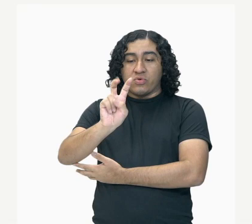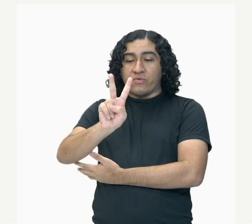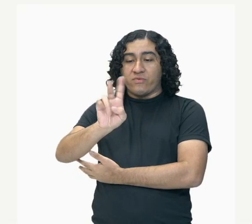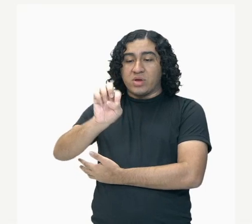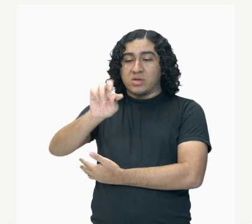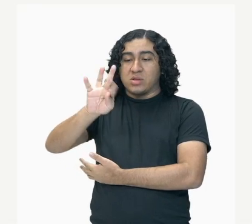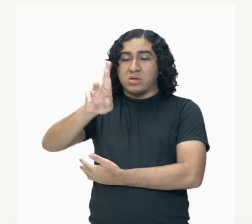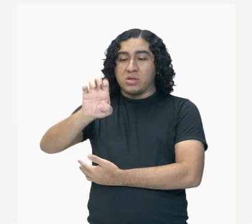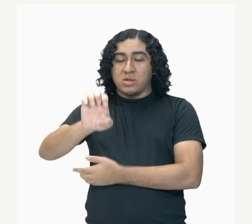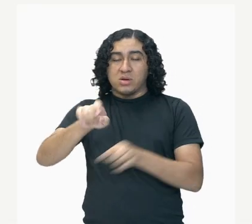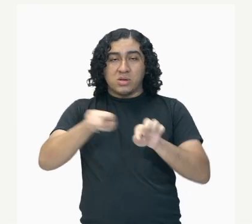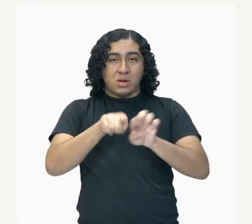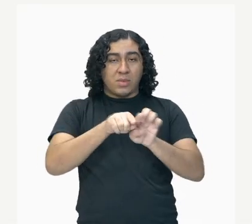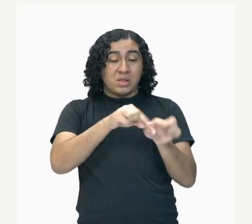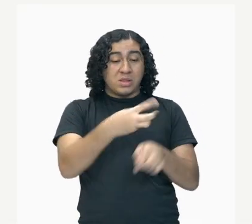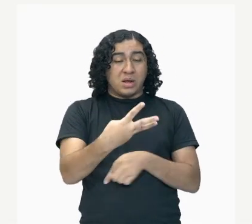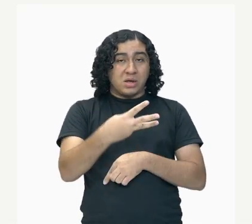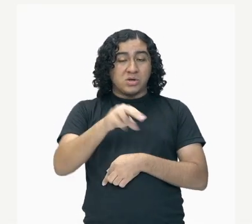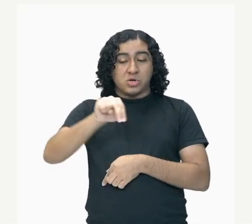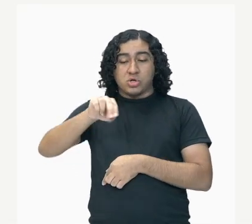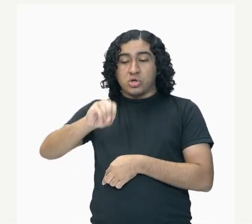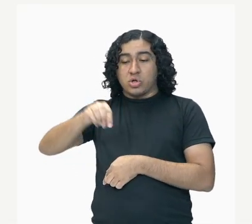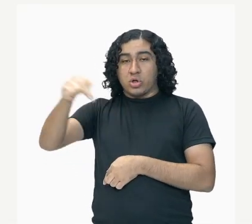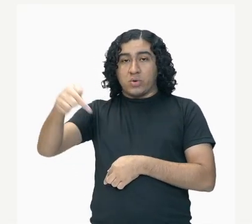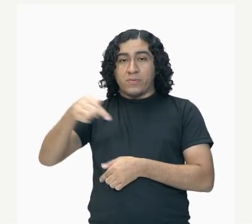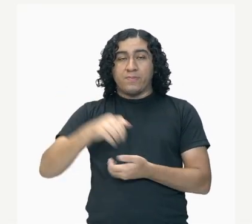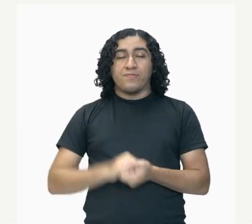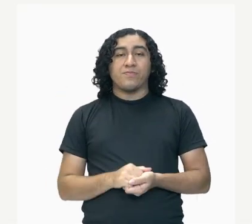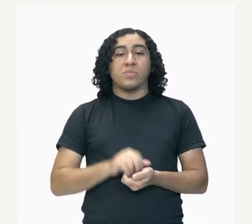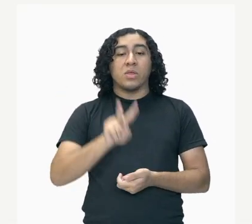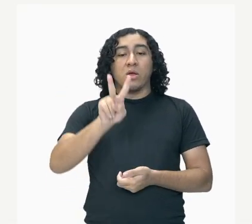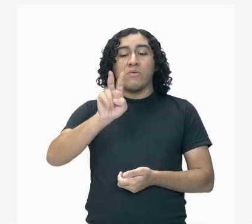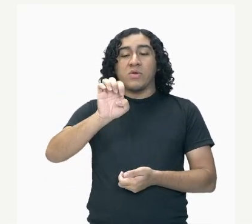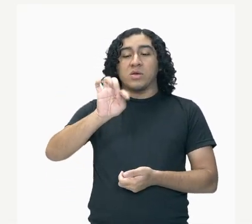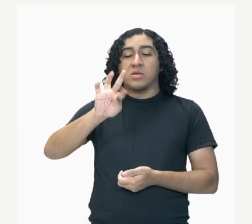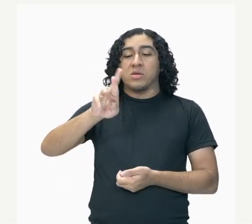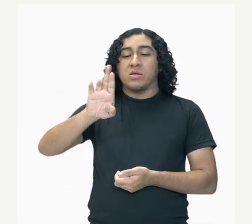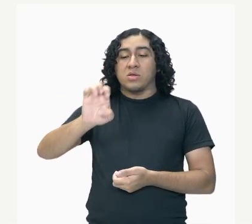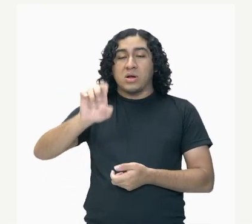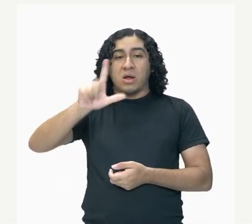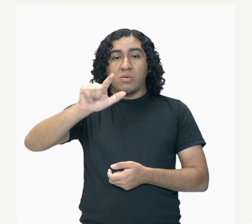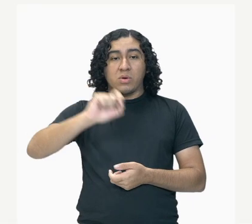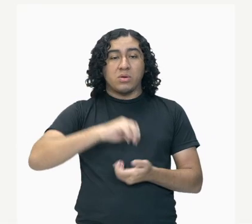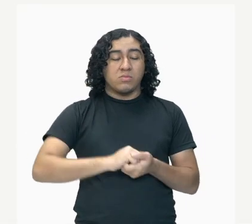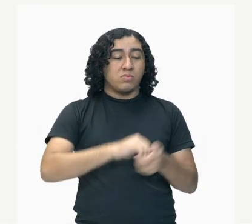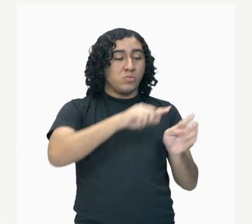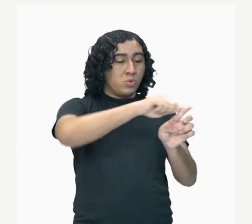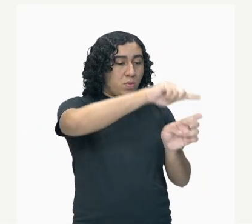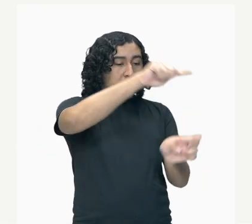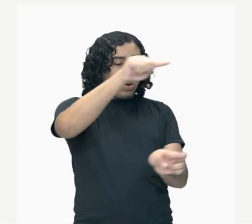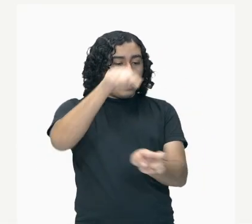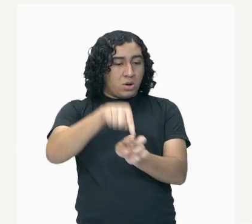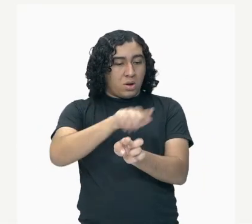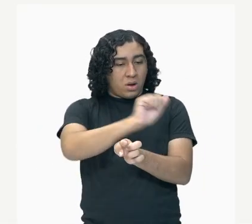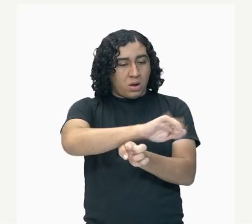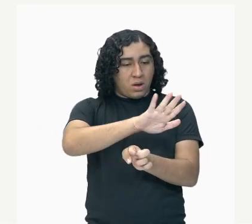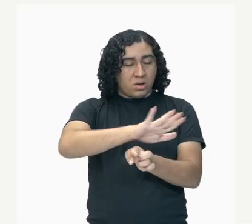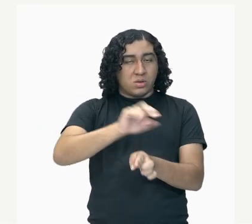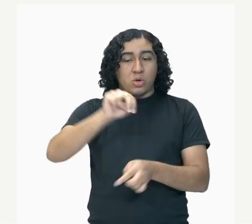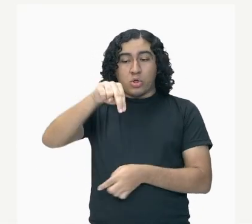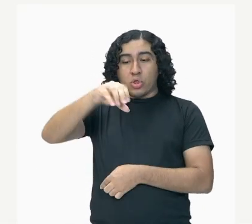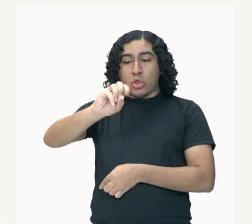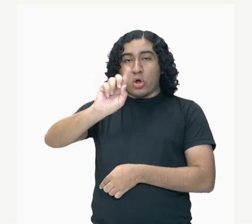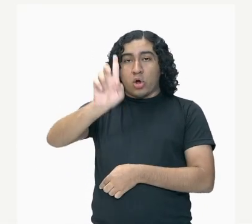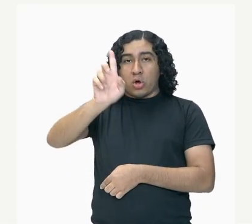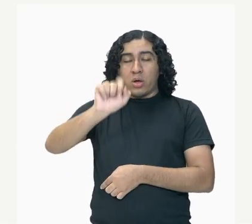três nós os ventres são aqueles pontos de interferência com construtiva e os nós são os